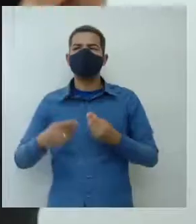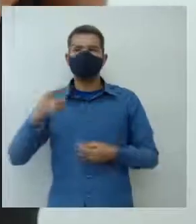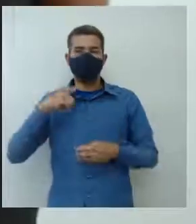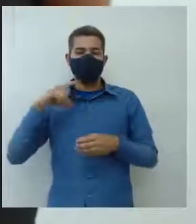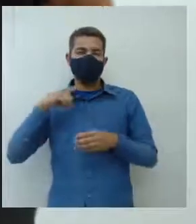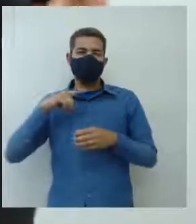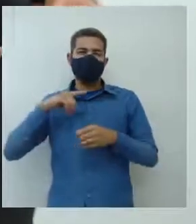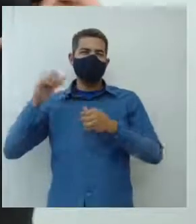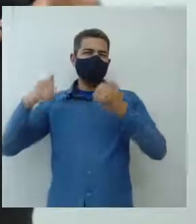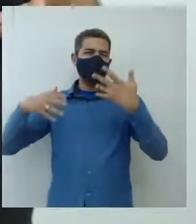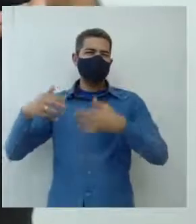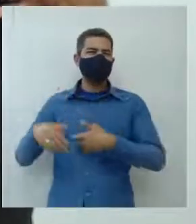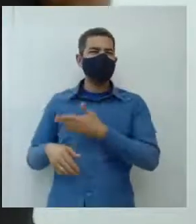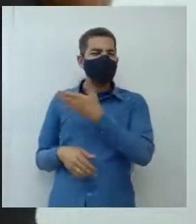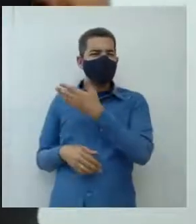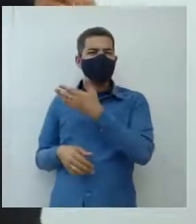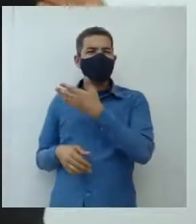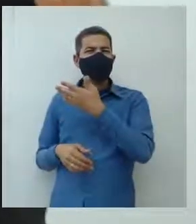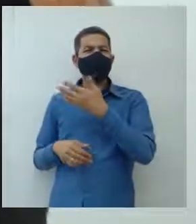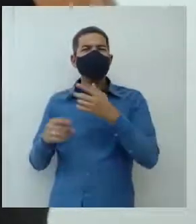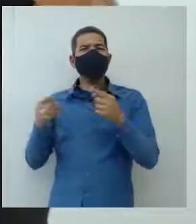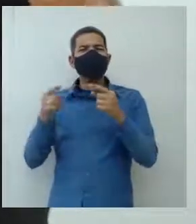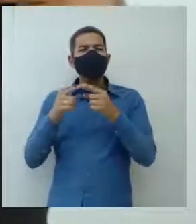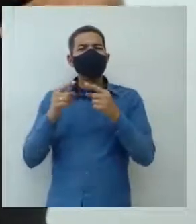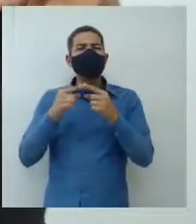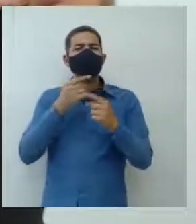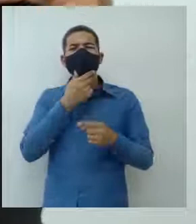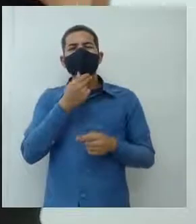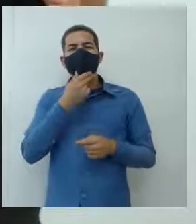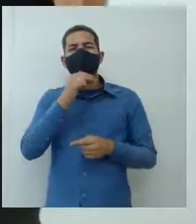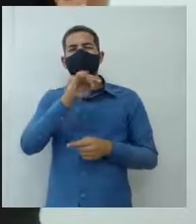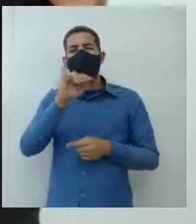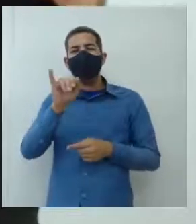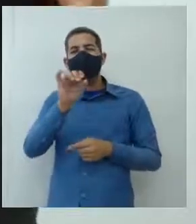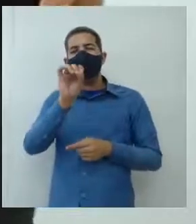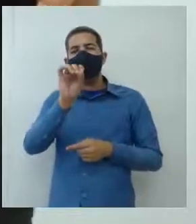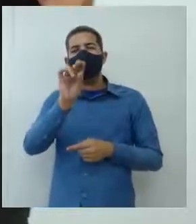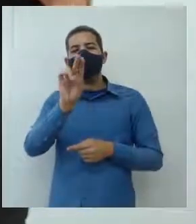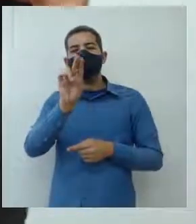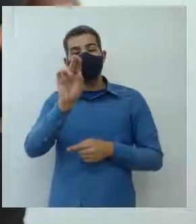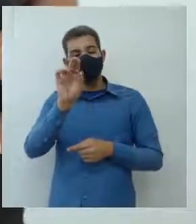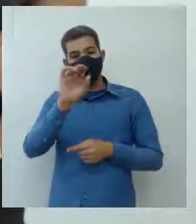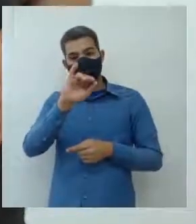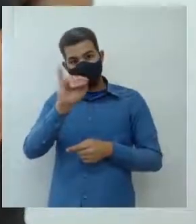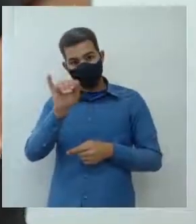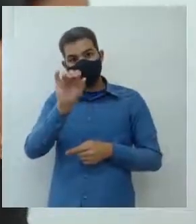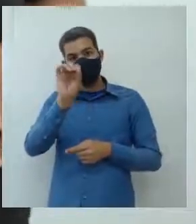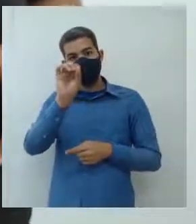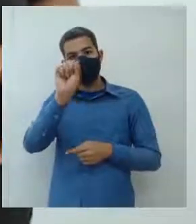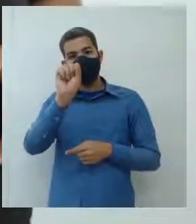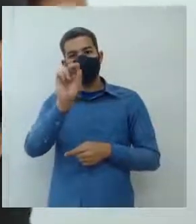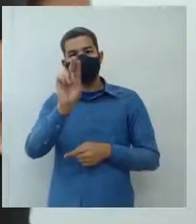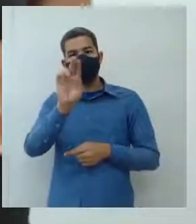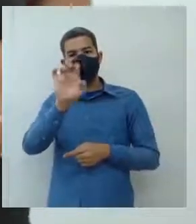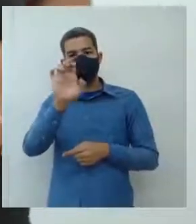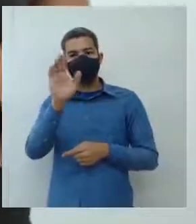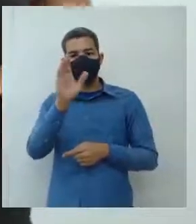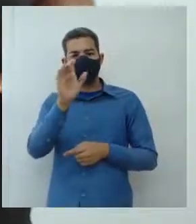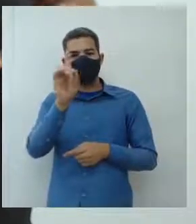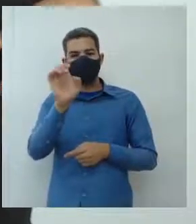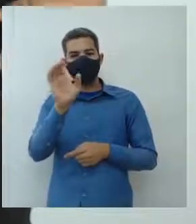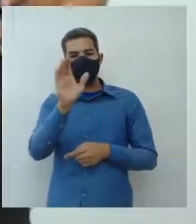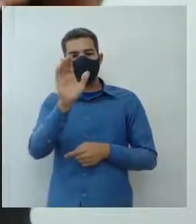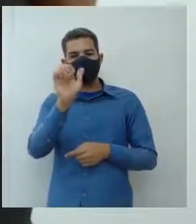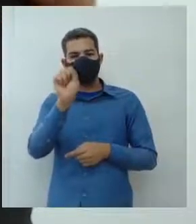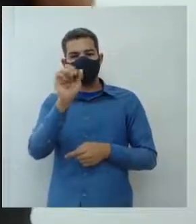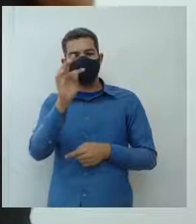citação me lembra muito o Josué de Castro. José de Castro ele trabalhou com a questão da fome, dessas desigualdades, né?